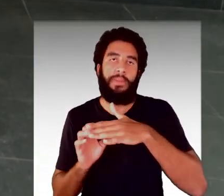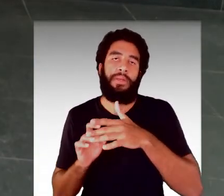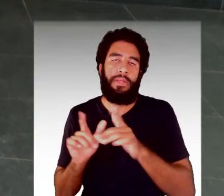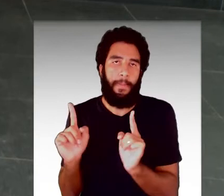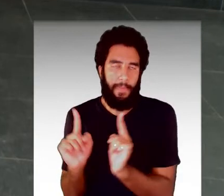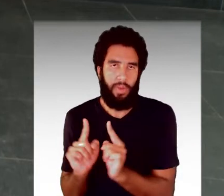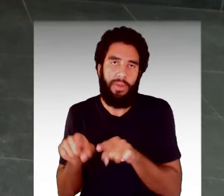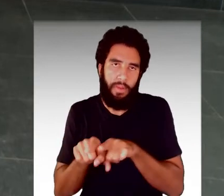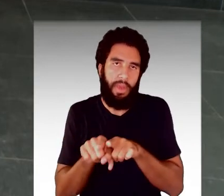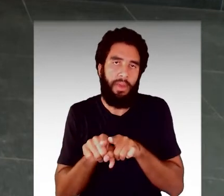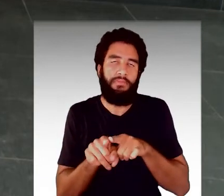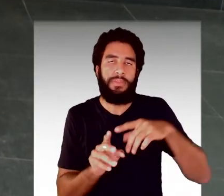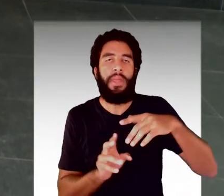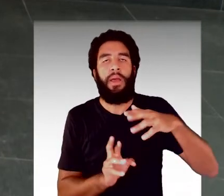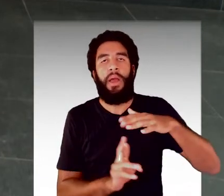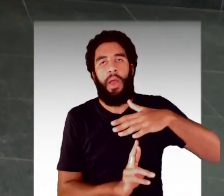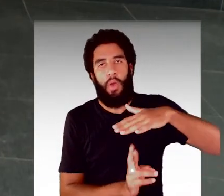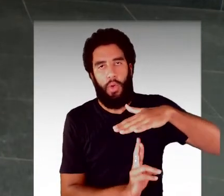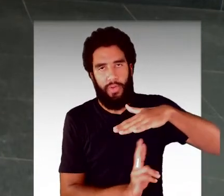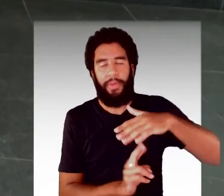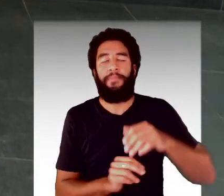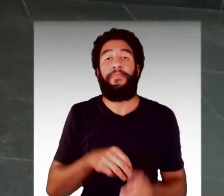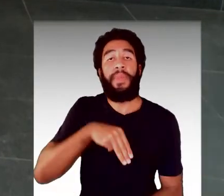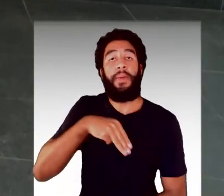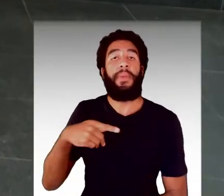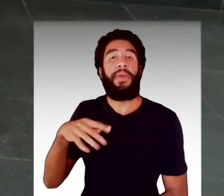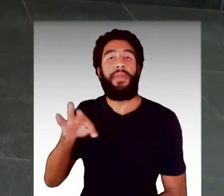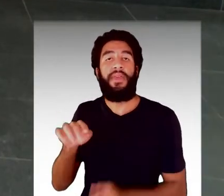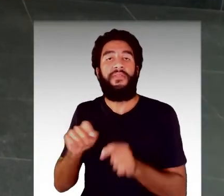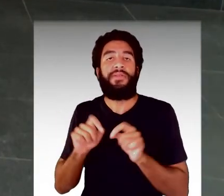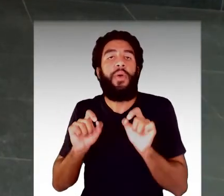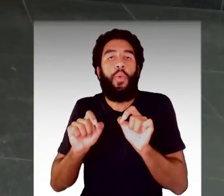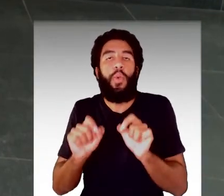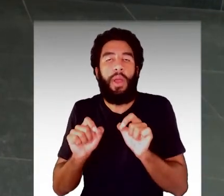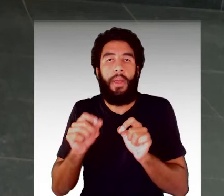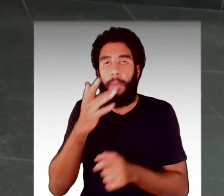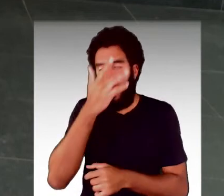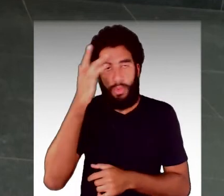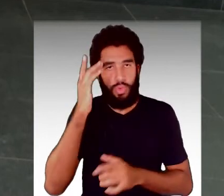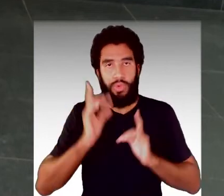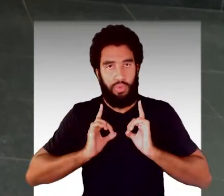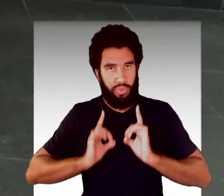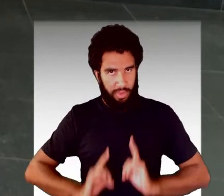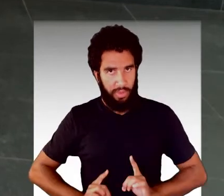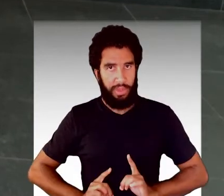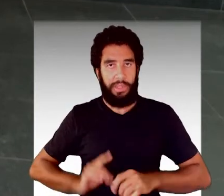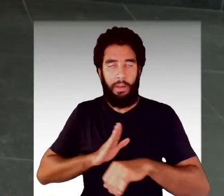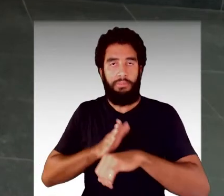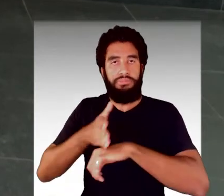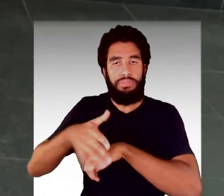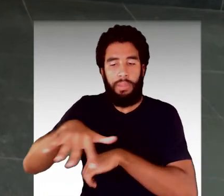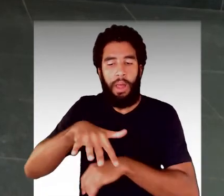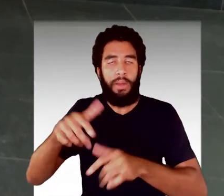rodoviária diariamente. Gostaria de fazer uma pergunta. O que o MPT faz para poder garantir a entrada do deficiente físico